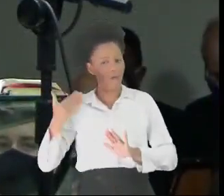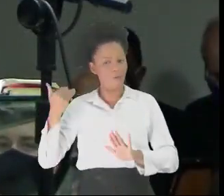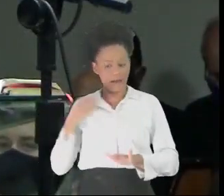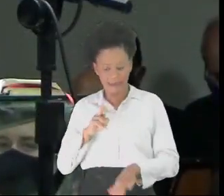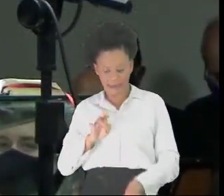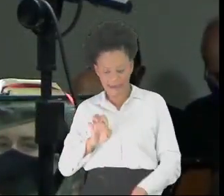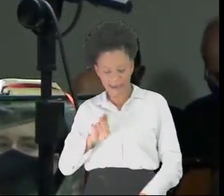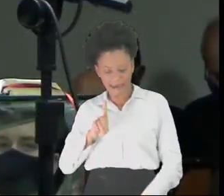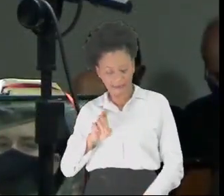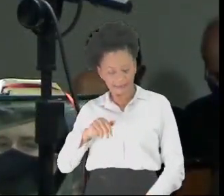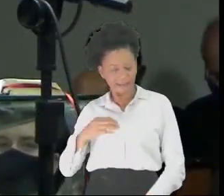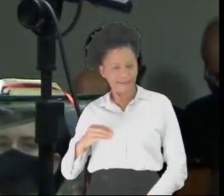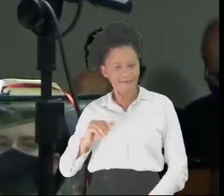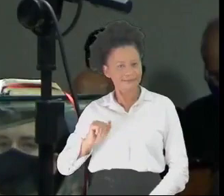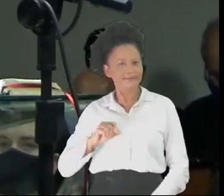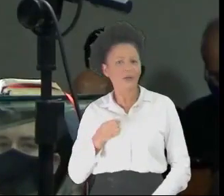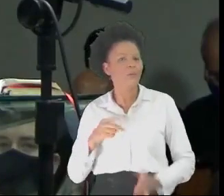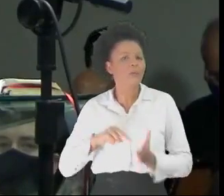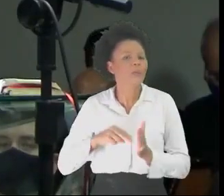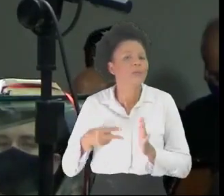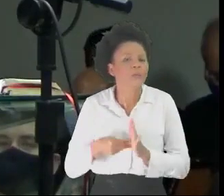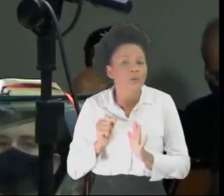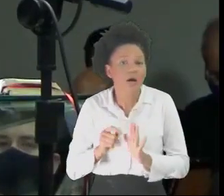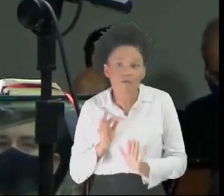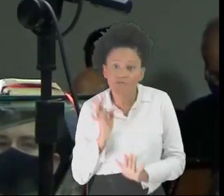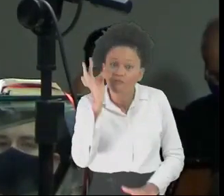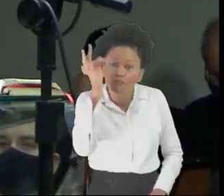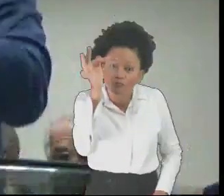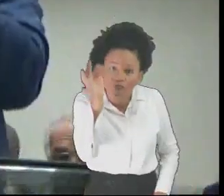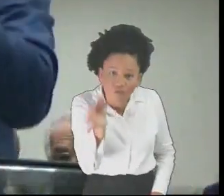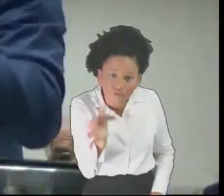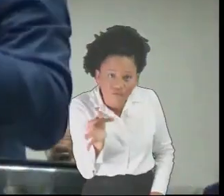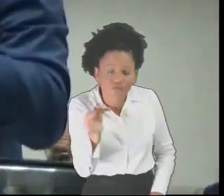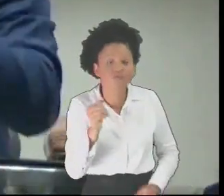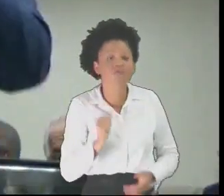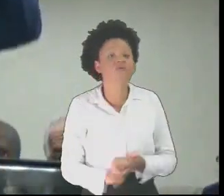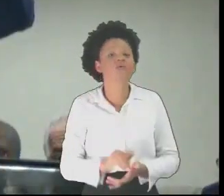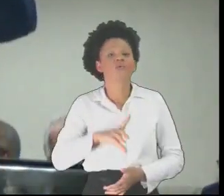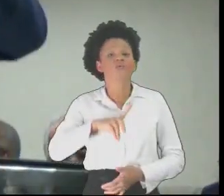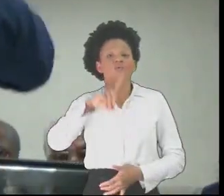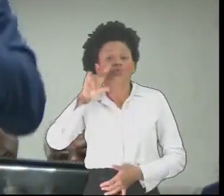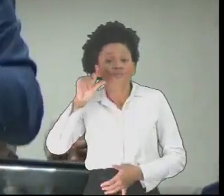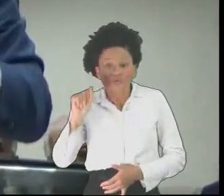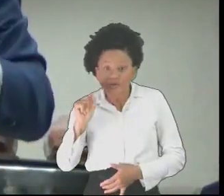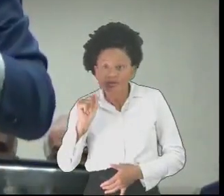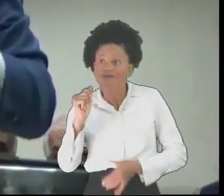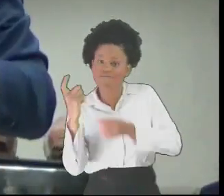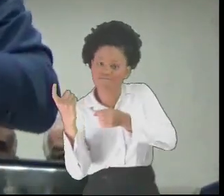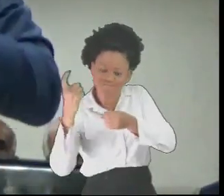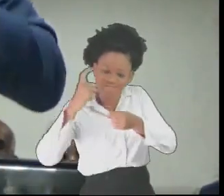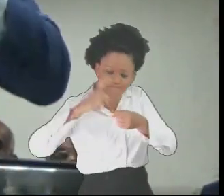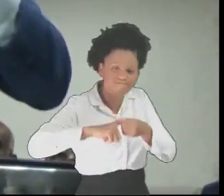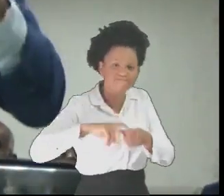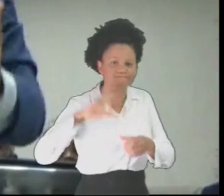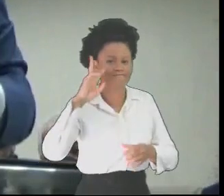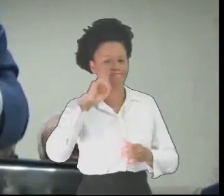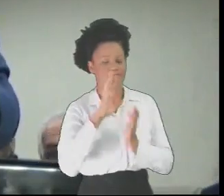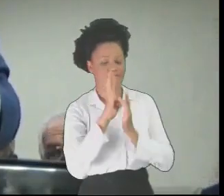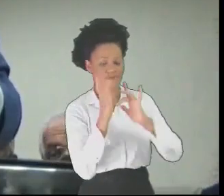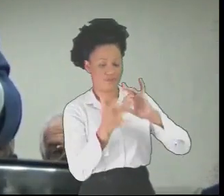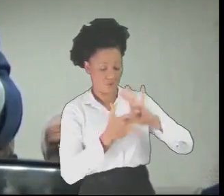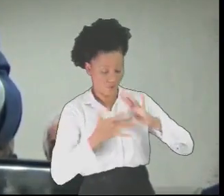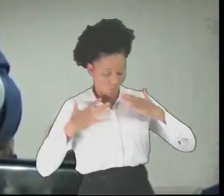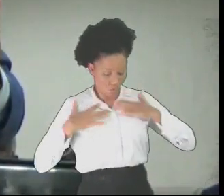ou é um fato futuro? É um fato futuro. O dia da redenção é quando o Senhor voltar, que o nosso